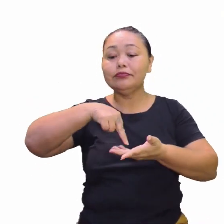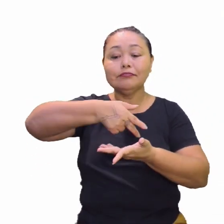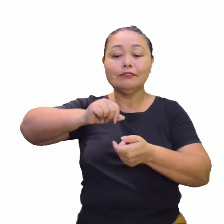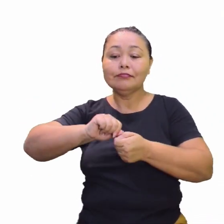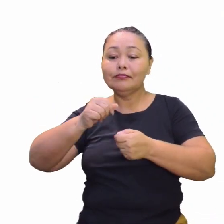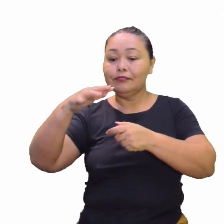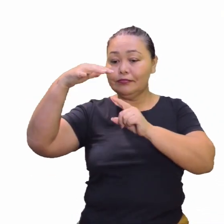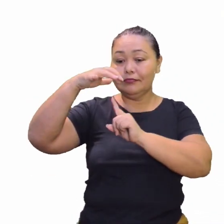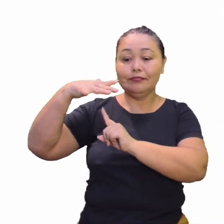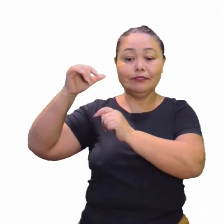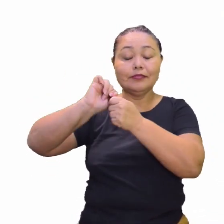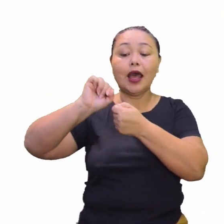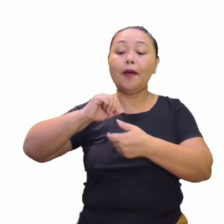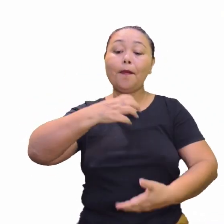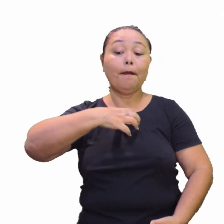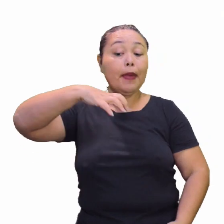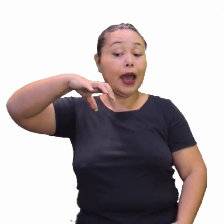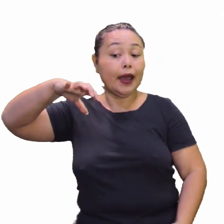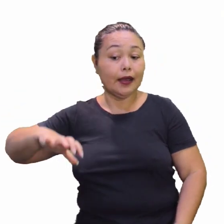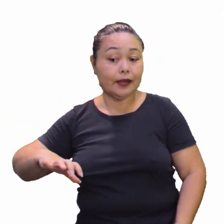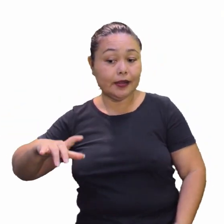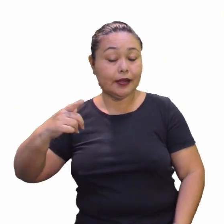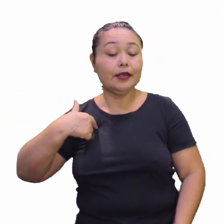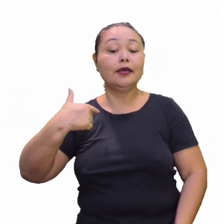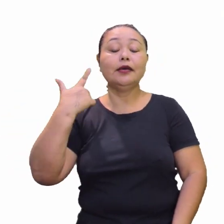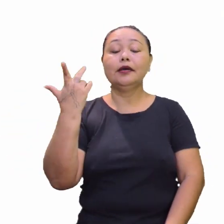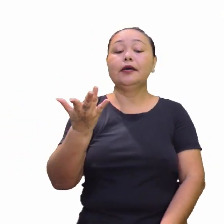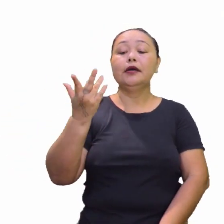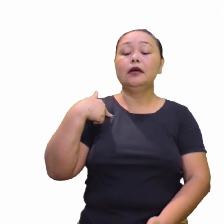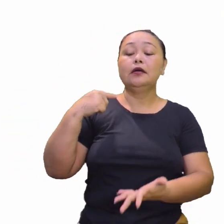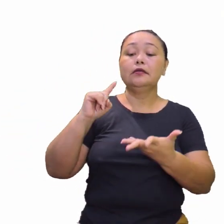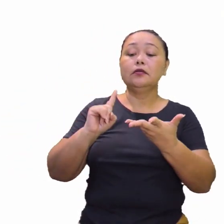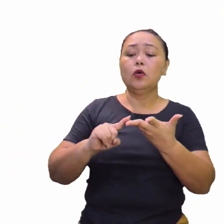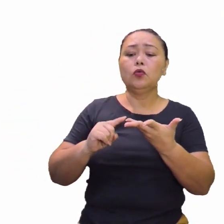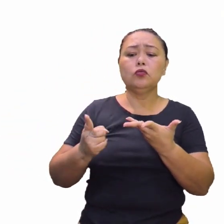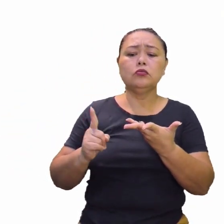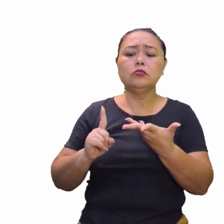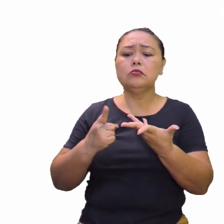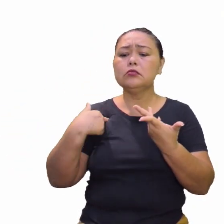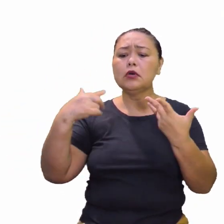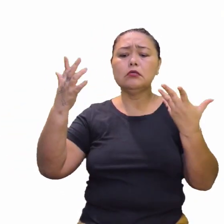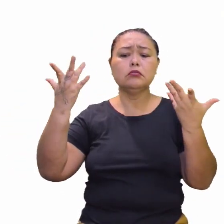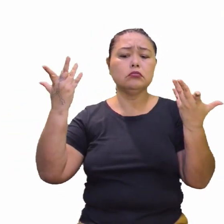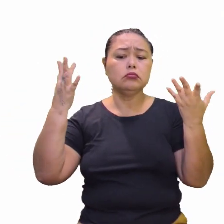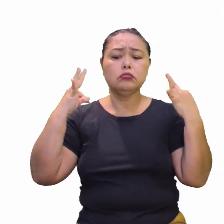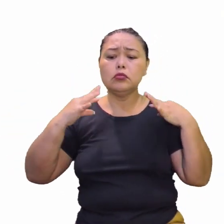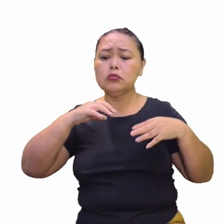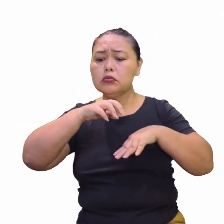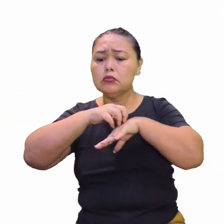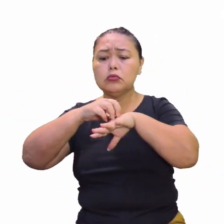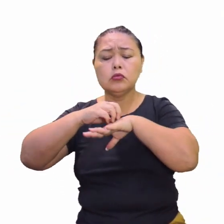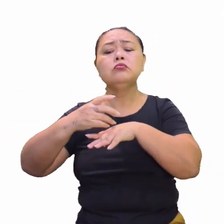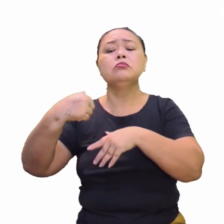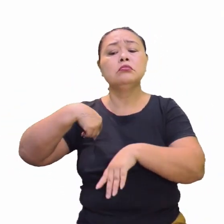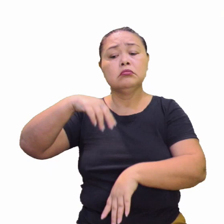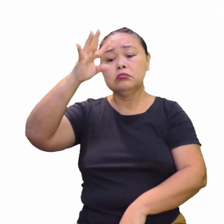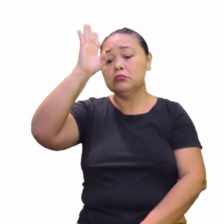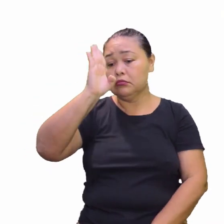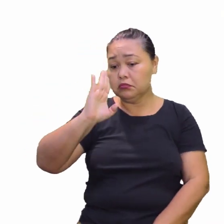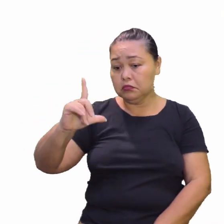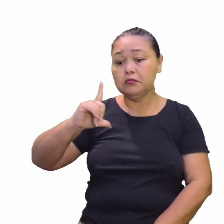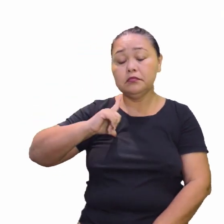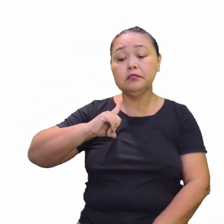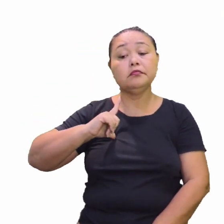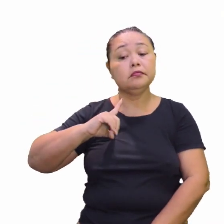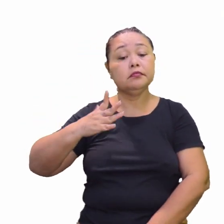Então, assim, da Bahia. Bahia. Então, a gente tem aí um turismo cultural aqui a nível Brasil bastante